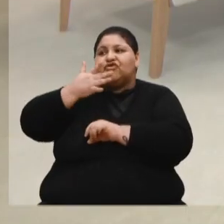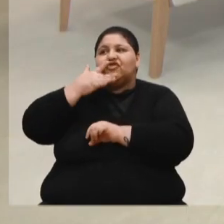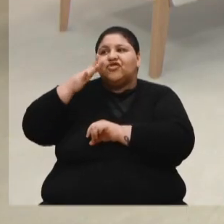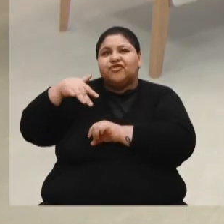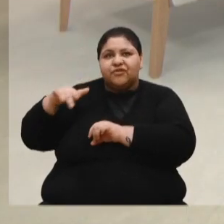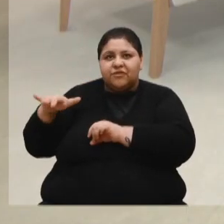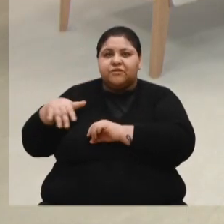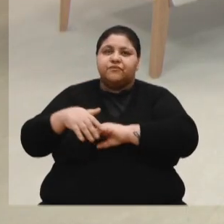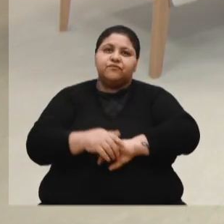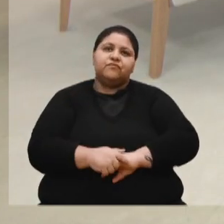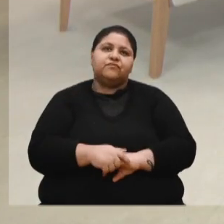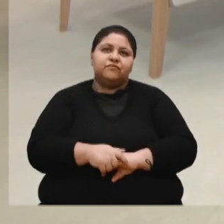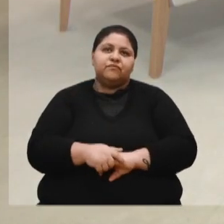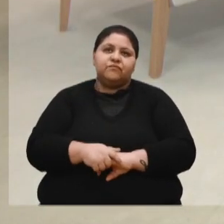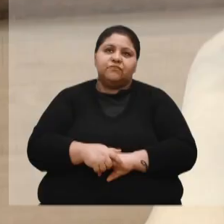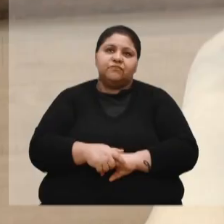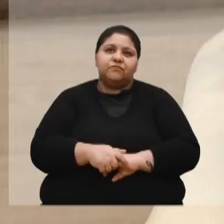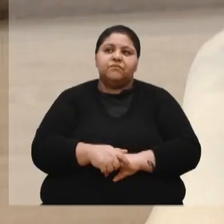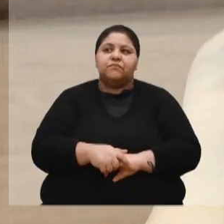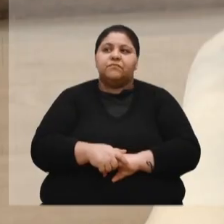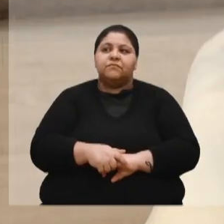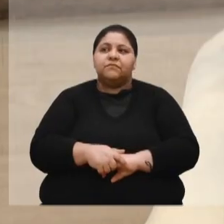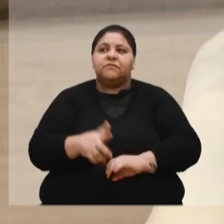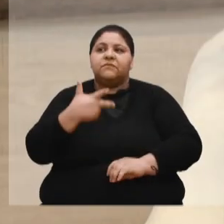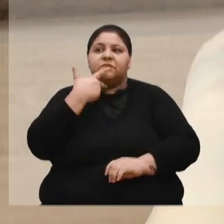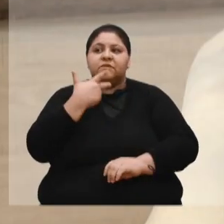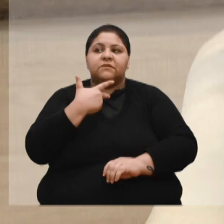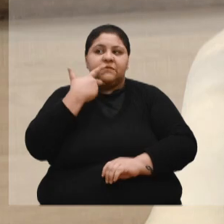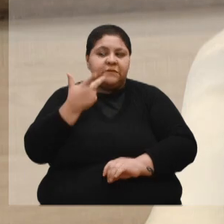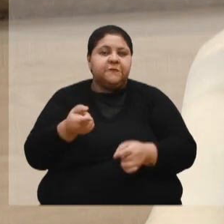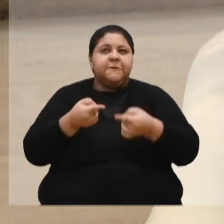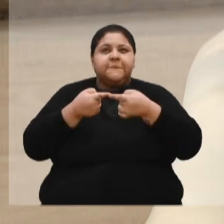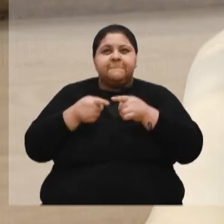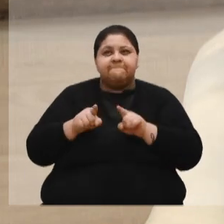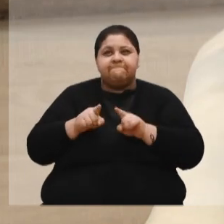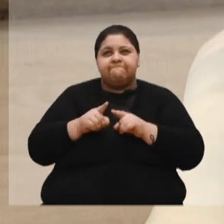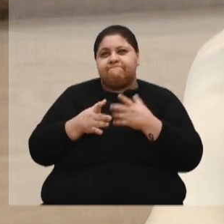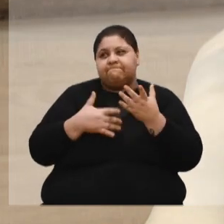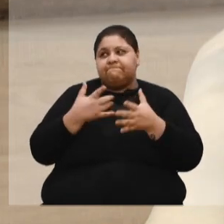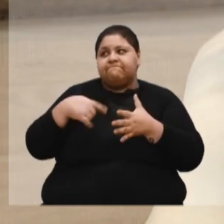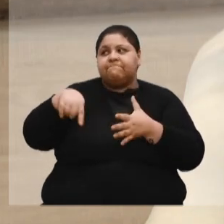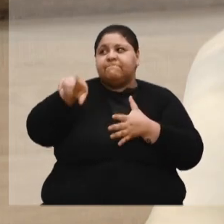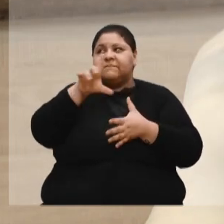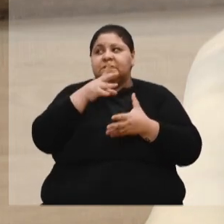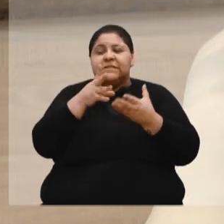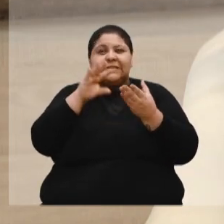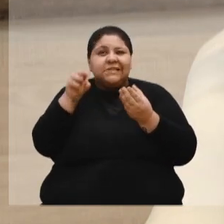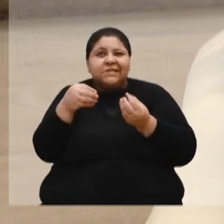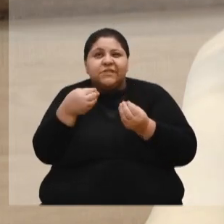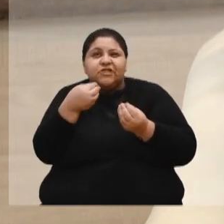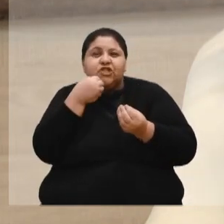infância. Muito bem. E o Jacquemin falou, mas de a gente beber um pouquinho, né, de